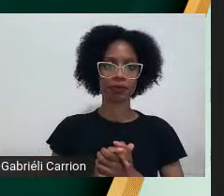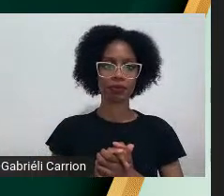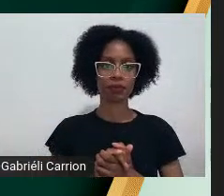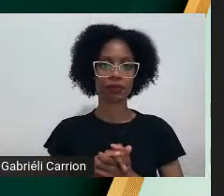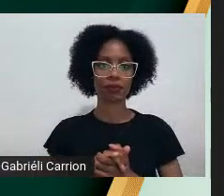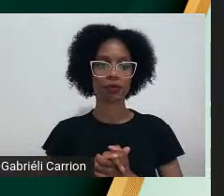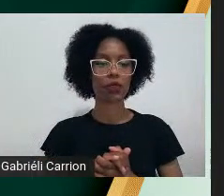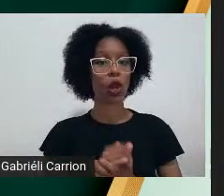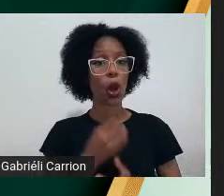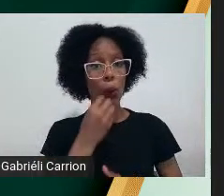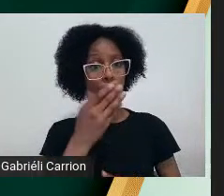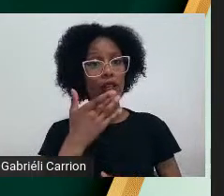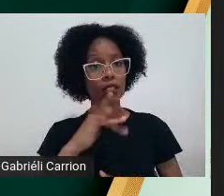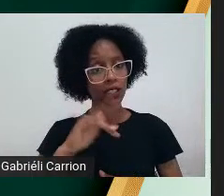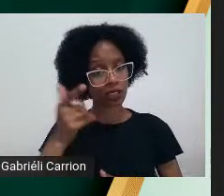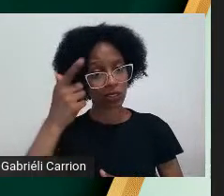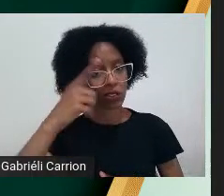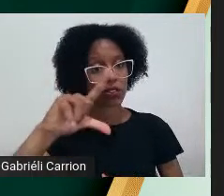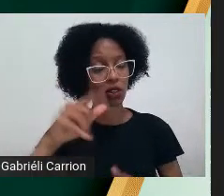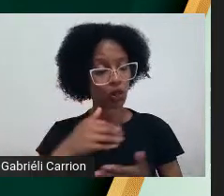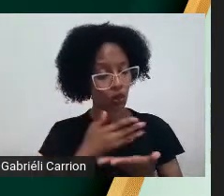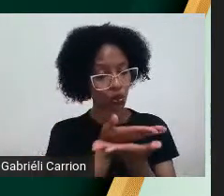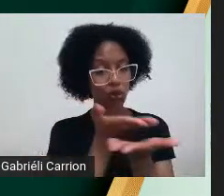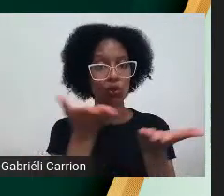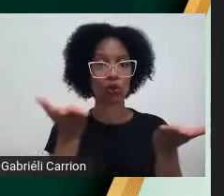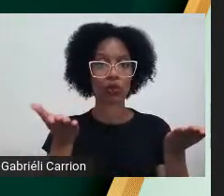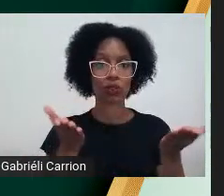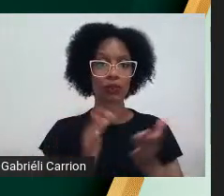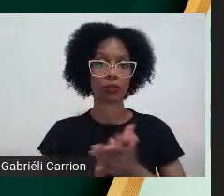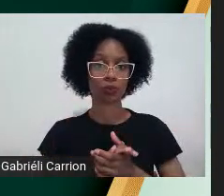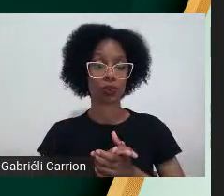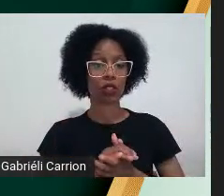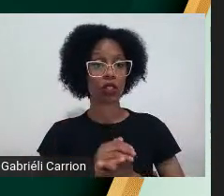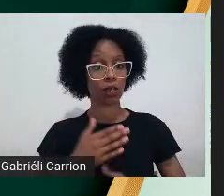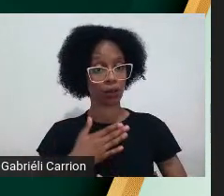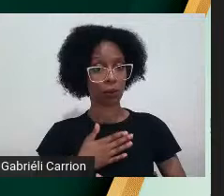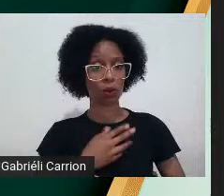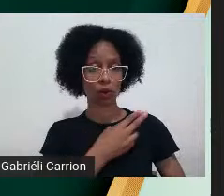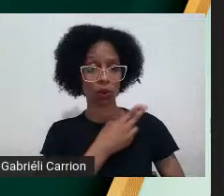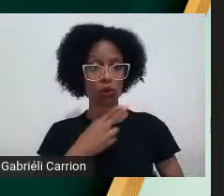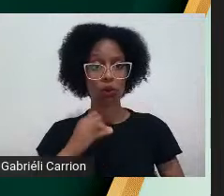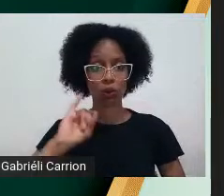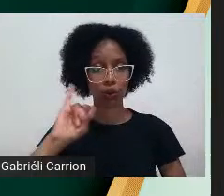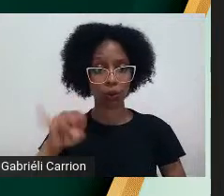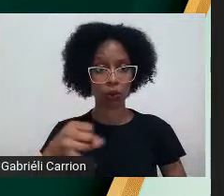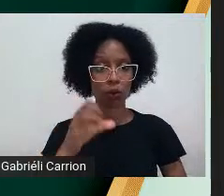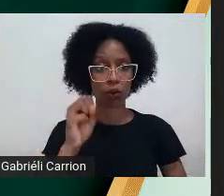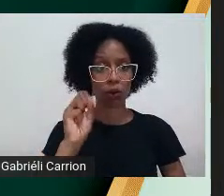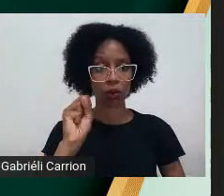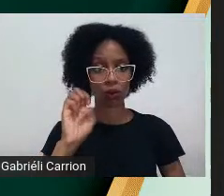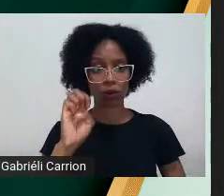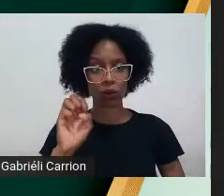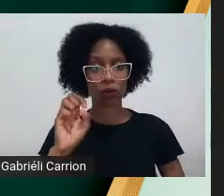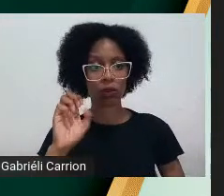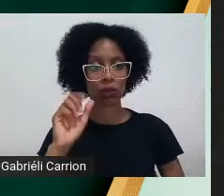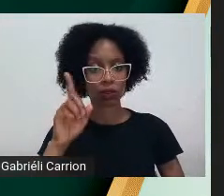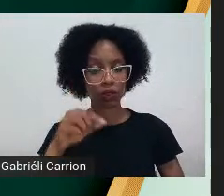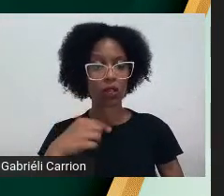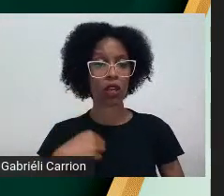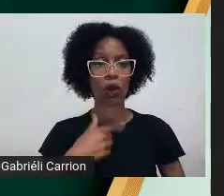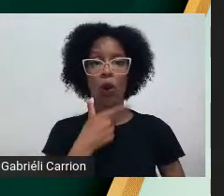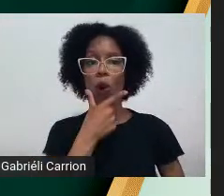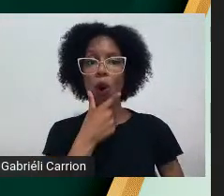Uma boa tarde novamente a todos e todas. Meu nome é José Carlos, eu sou um homem